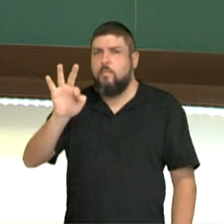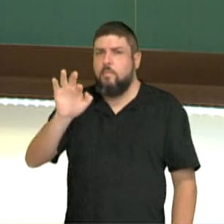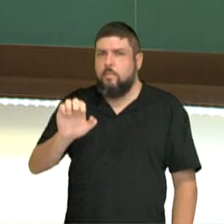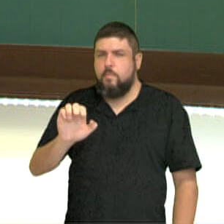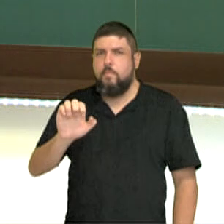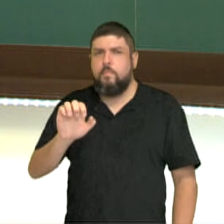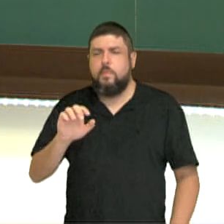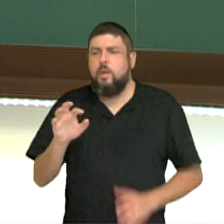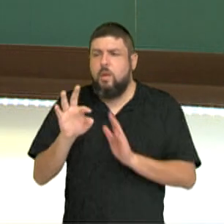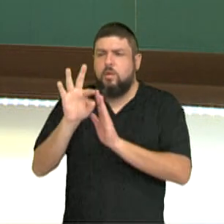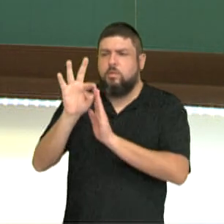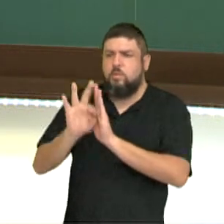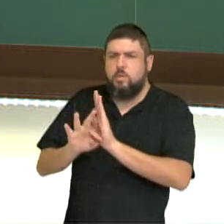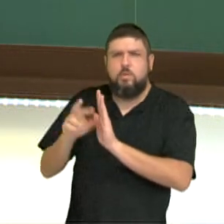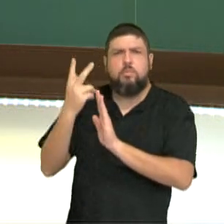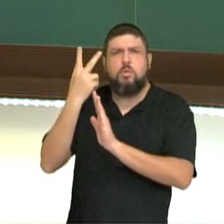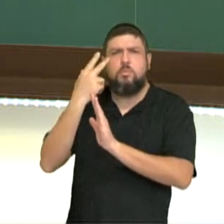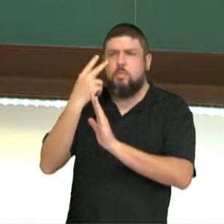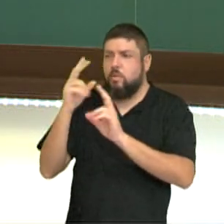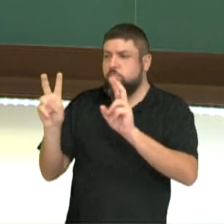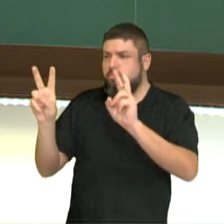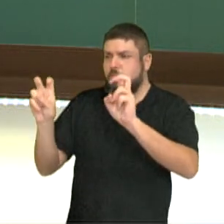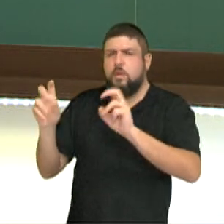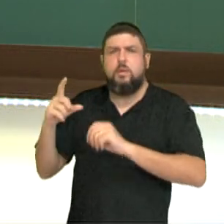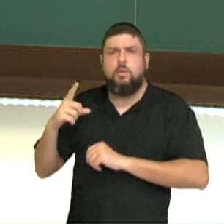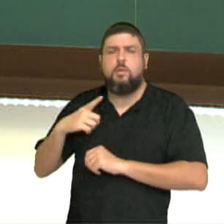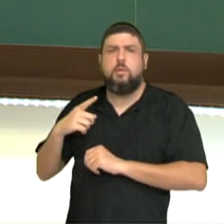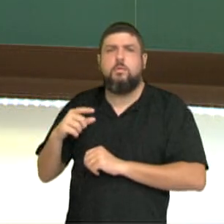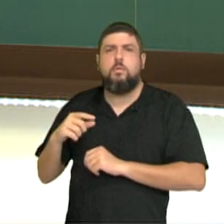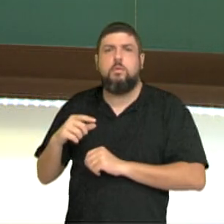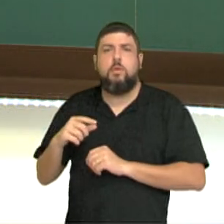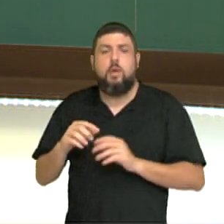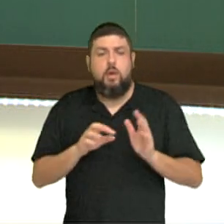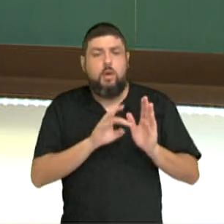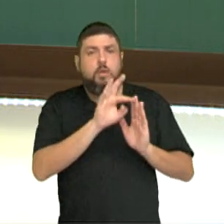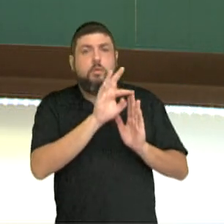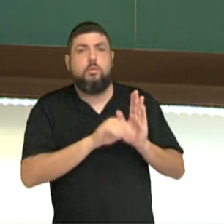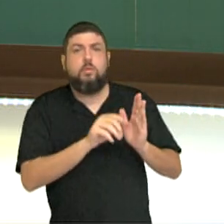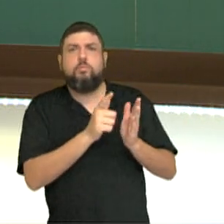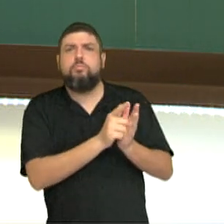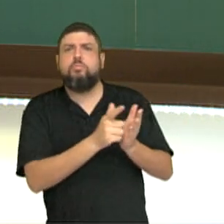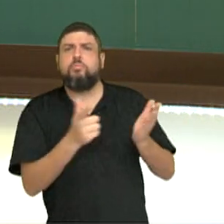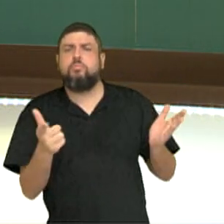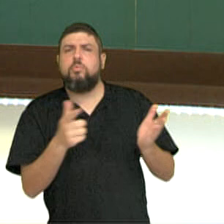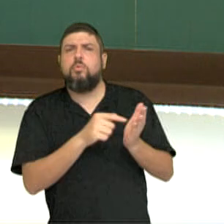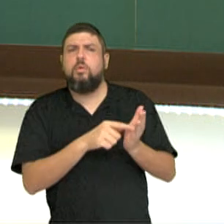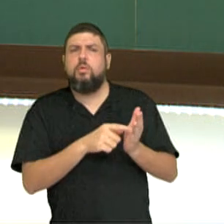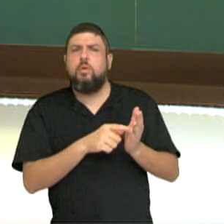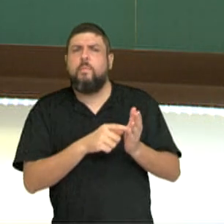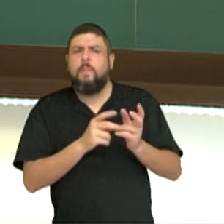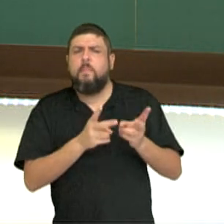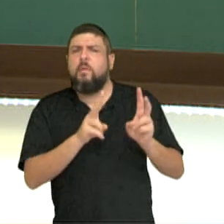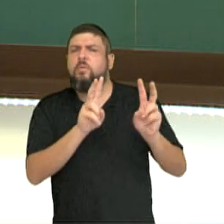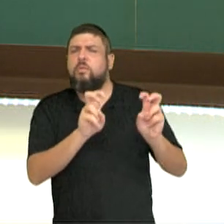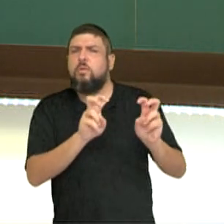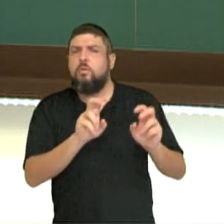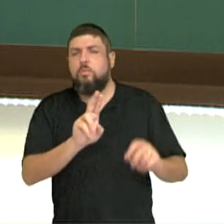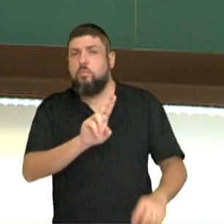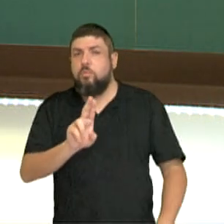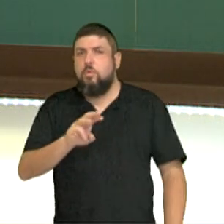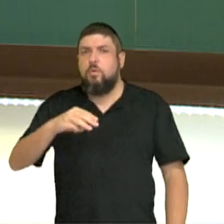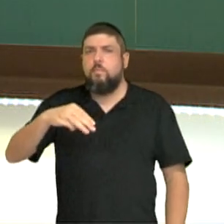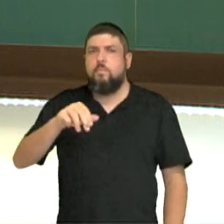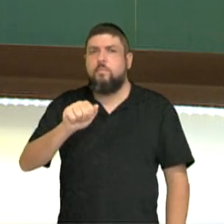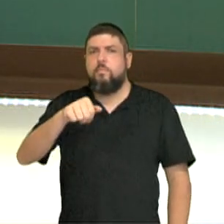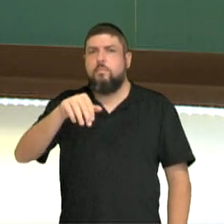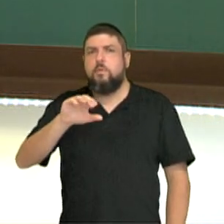tem um título, certo? Aí quando chega na notícia, nós chamamos de título também? Não, né? Então já vamos chamar de manchete para